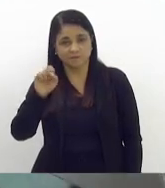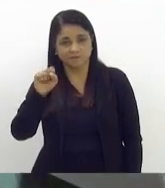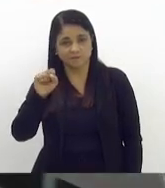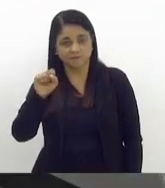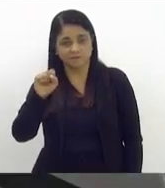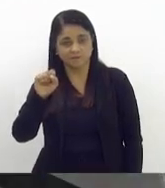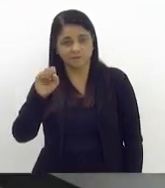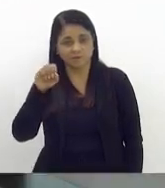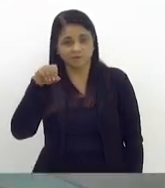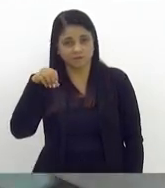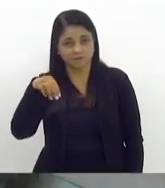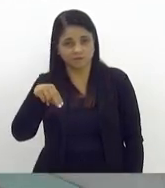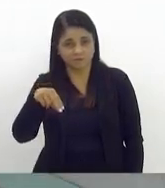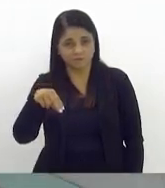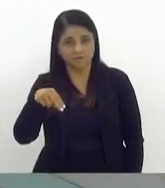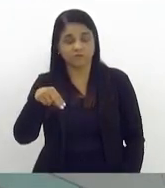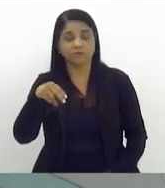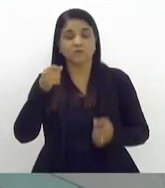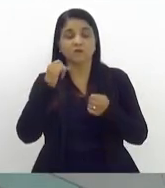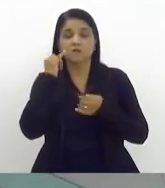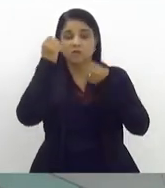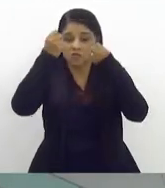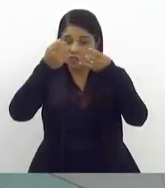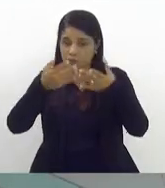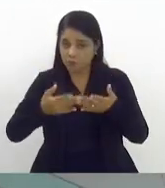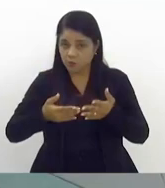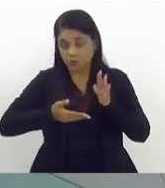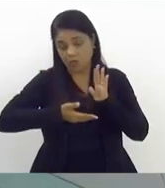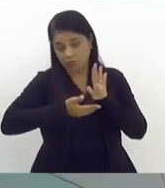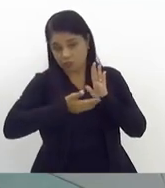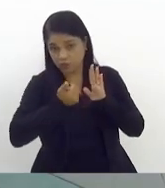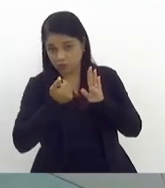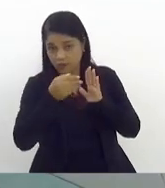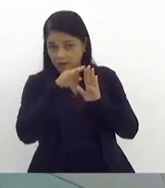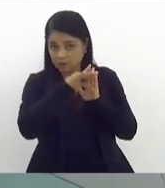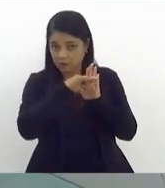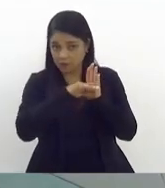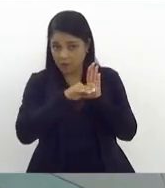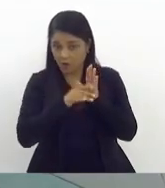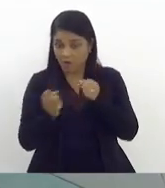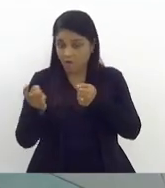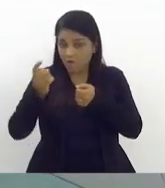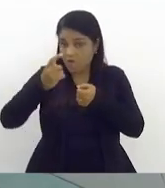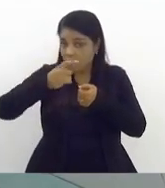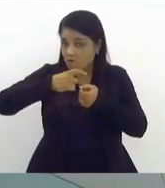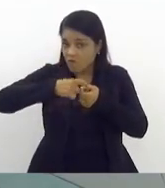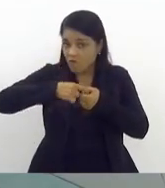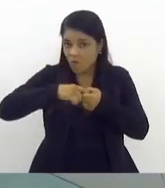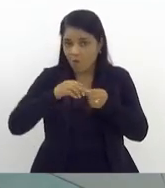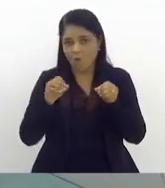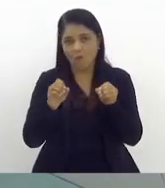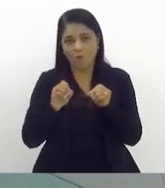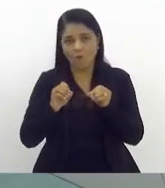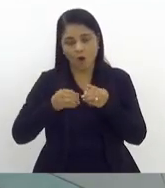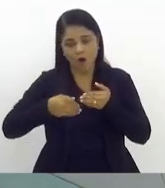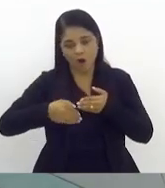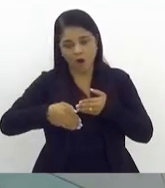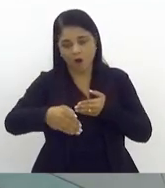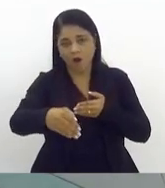o projeto hoje sairia de pauta e não voltaria mais no ano